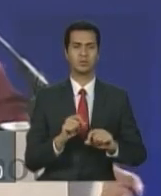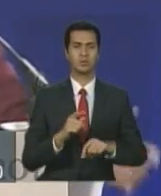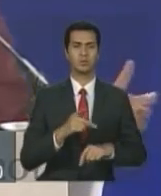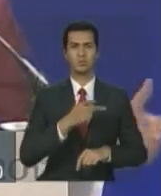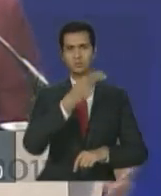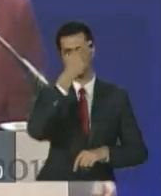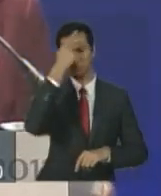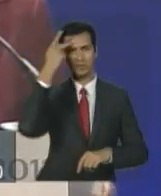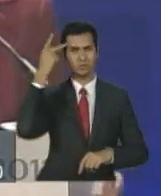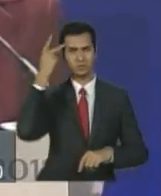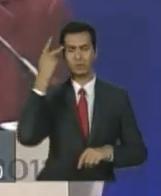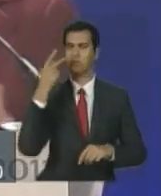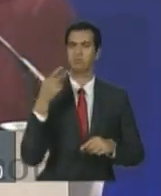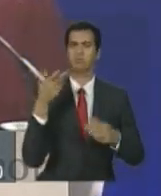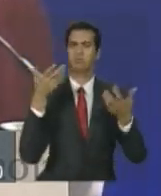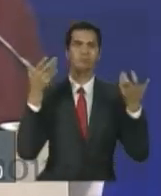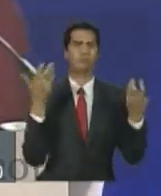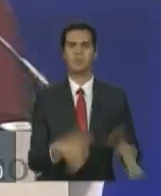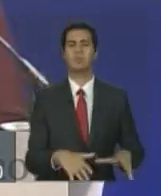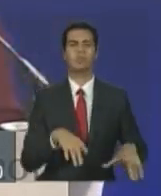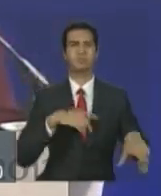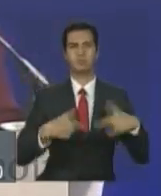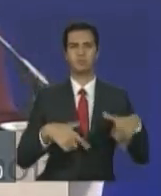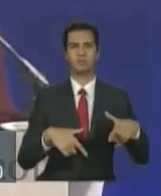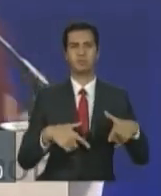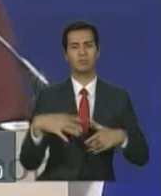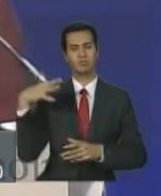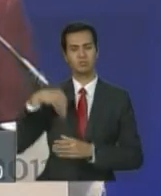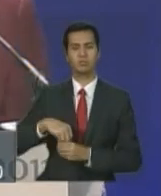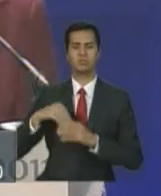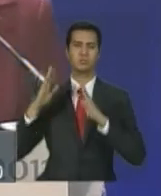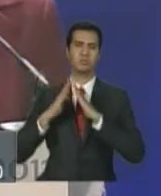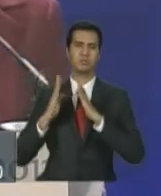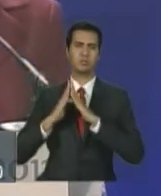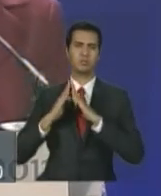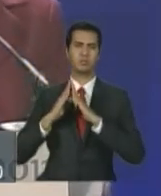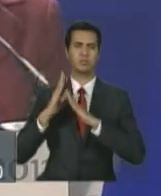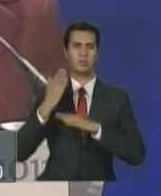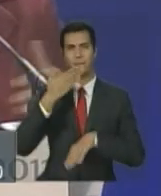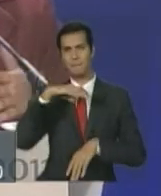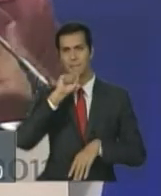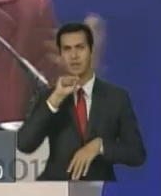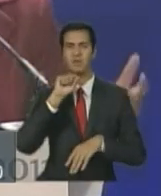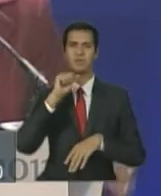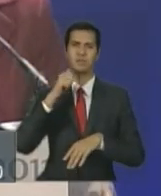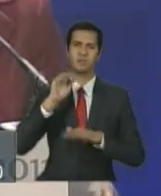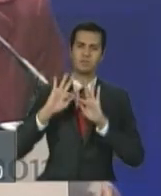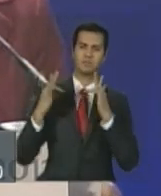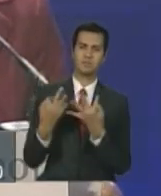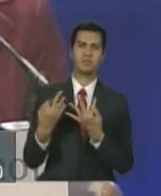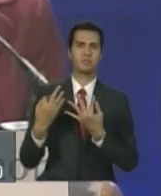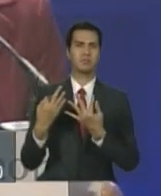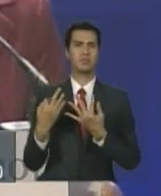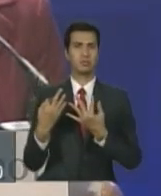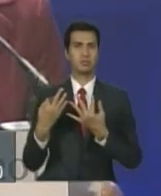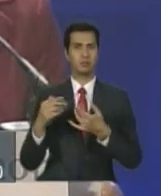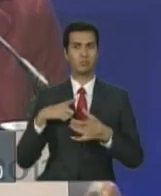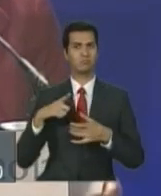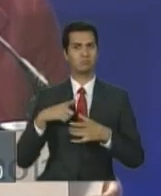procurar trabalho, principalmente jovem, que fica dentro da casa dos seus pais, e que isso está aumentando